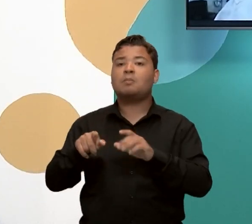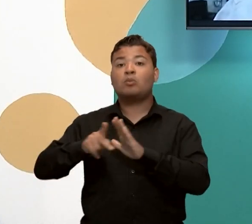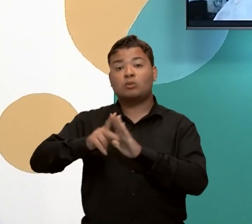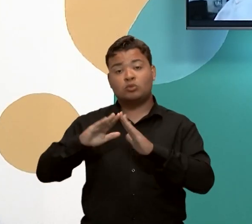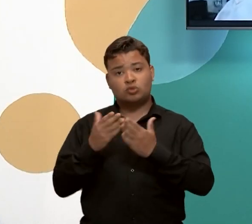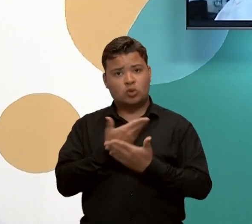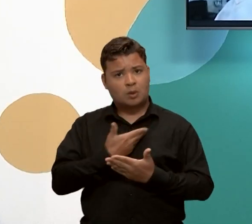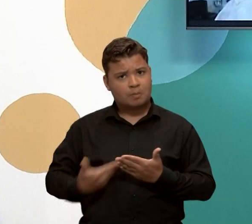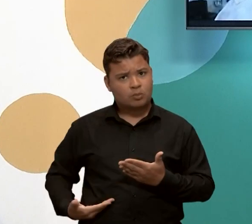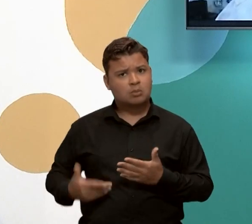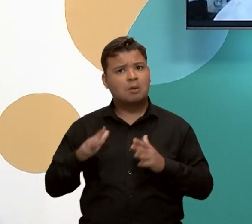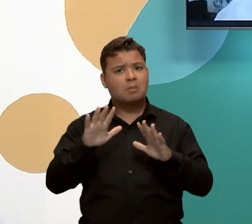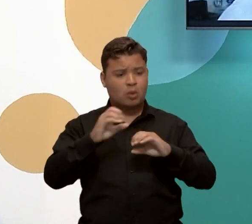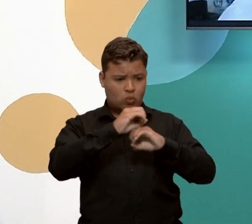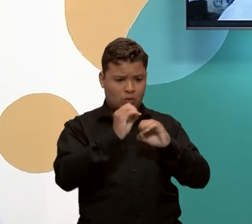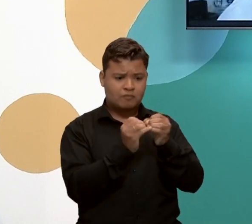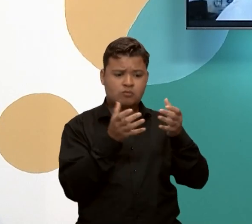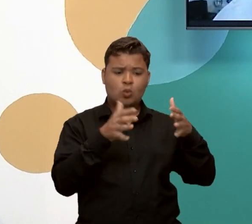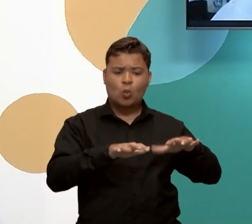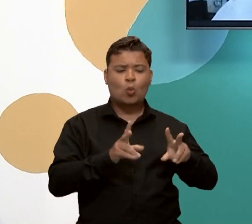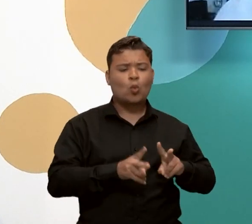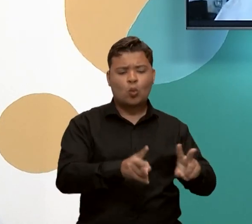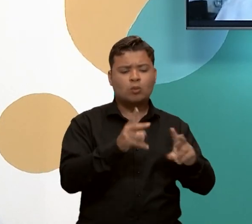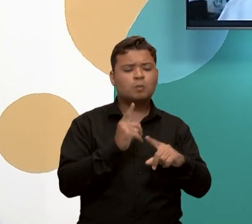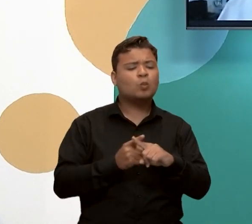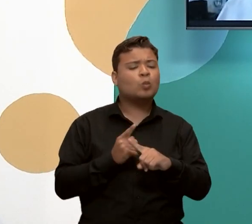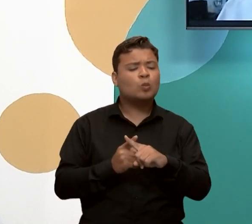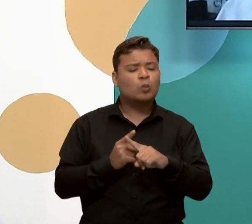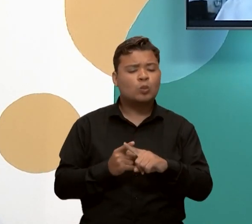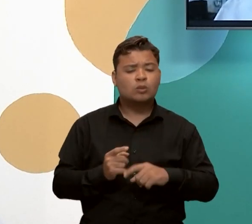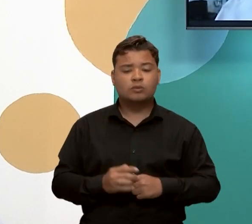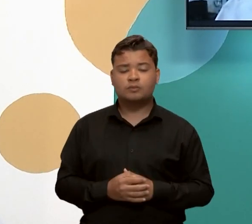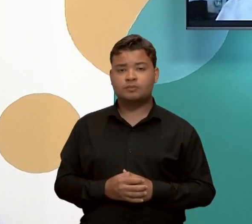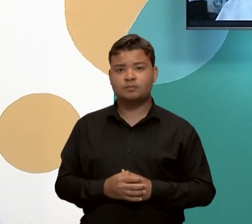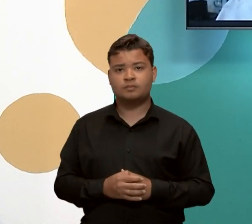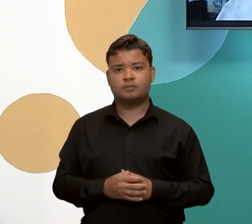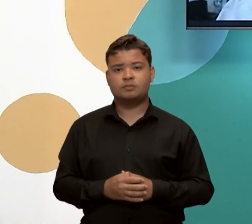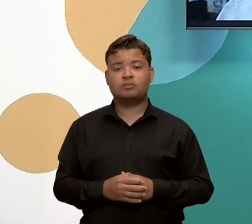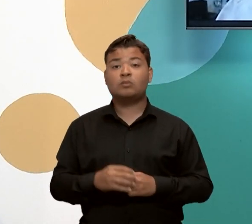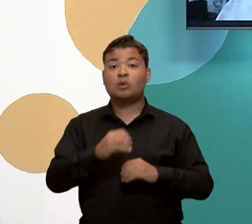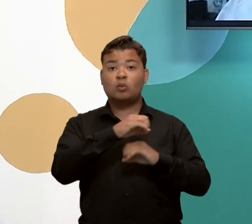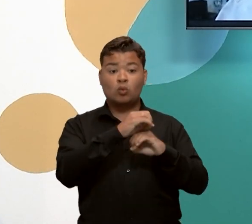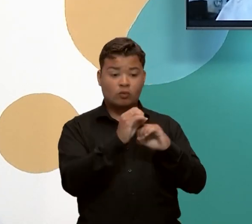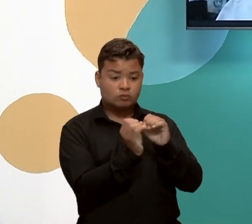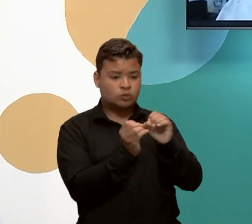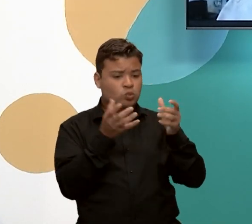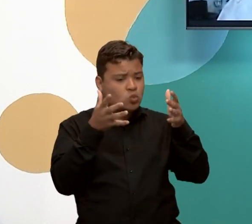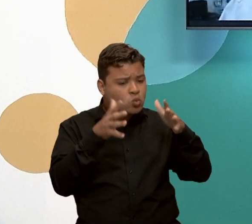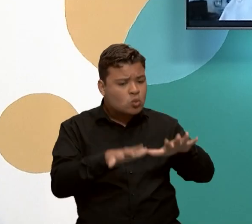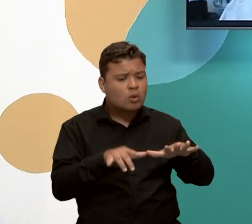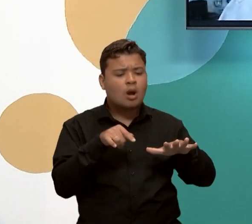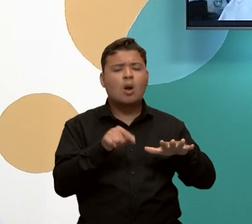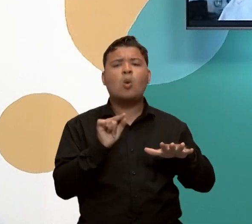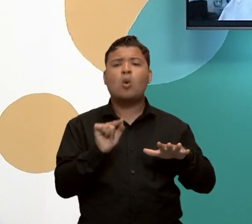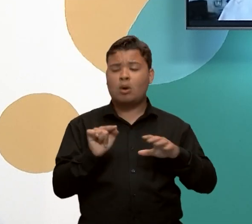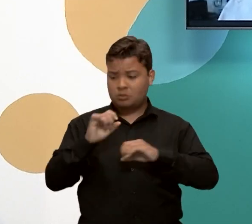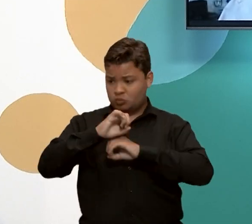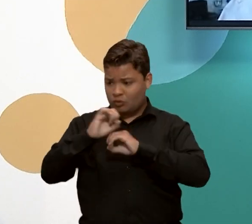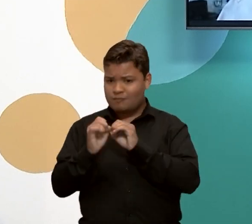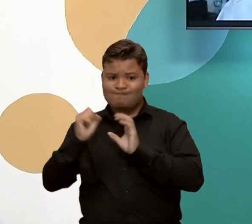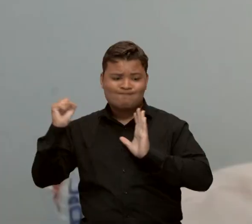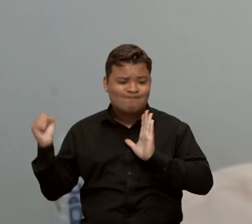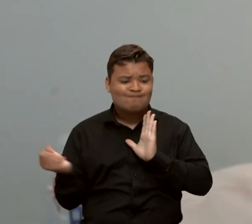a importância de manter esse projeto. Bom, o UFG Inclui é um marco histórico para a